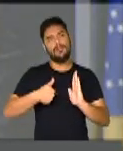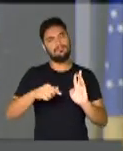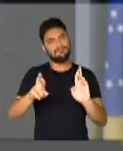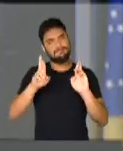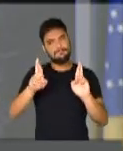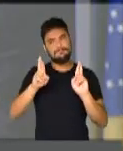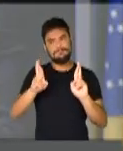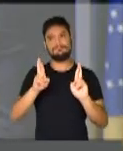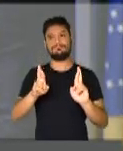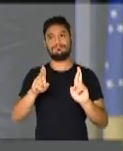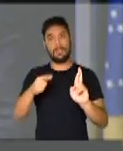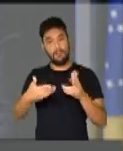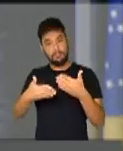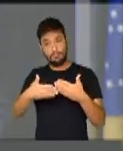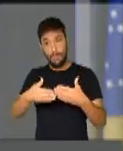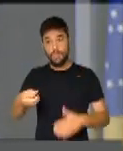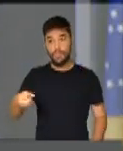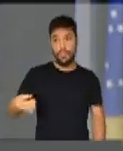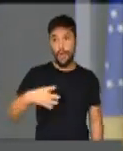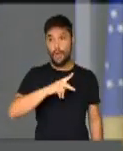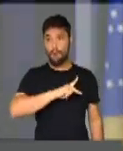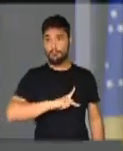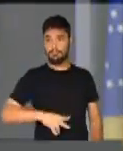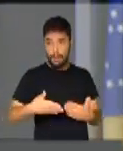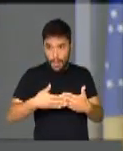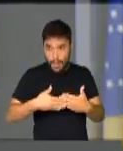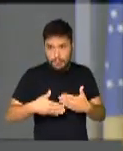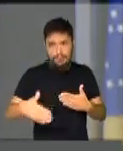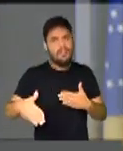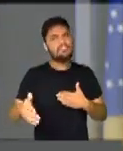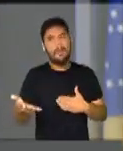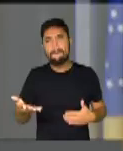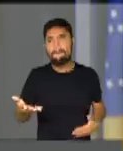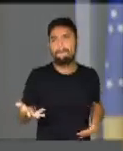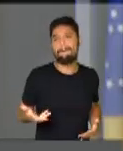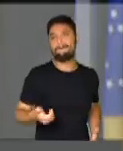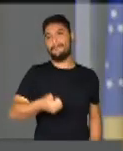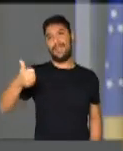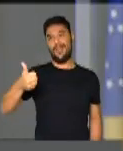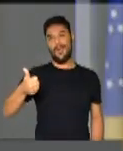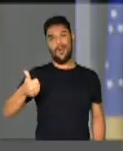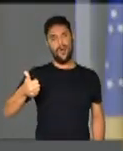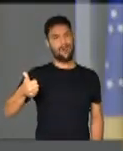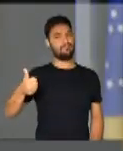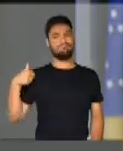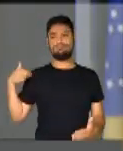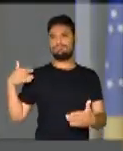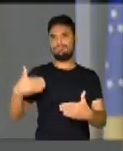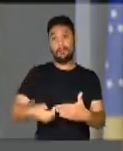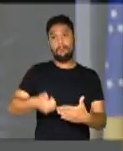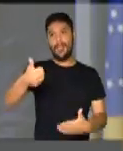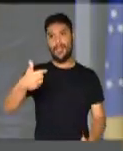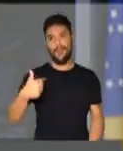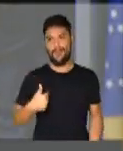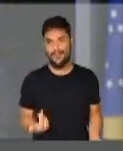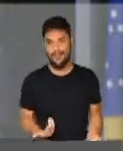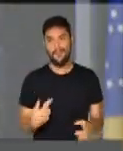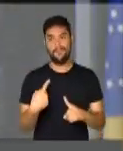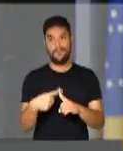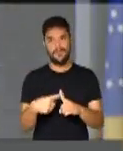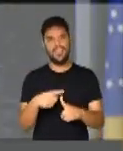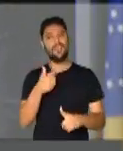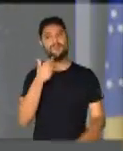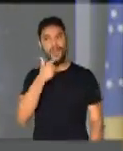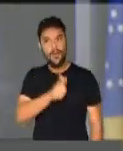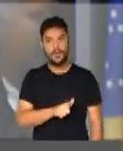muito que essa nova legislatura vai ser a melhor legislatura de todas, porque será ela que vai